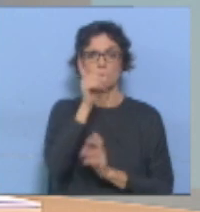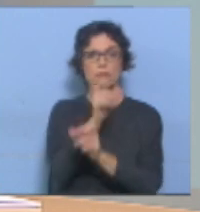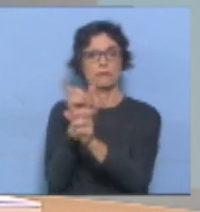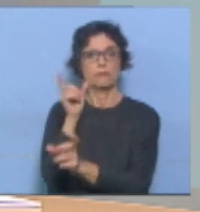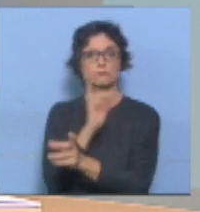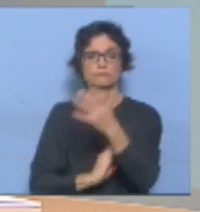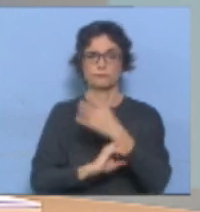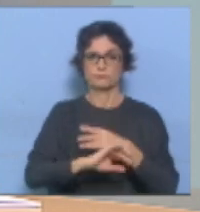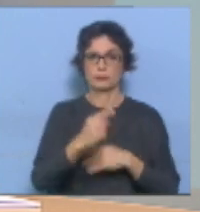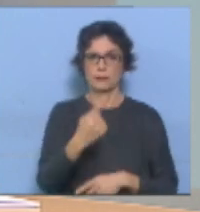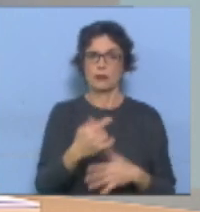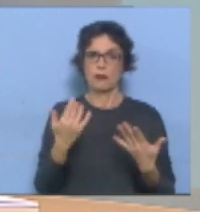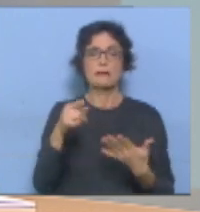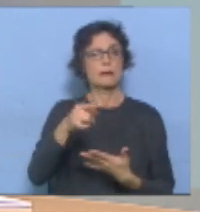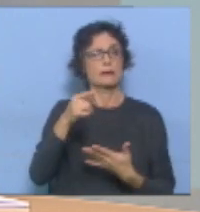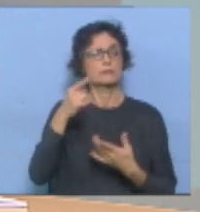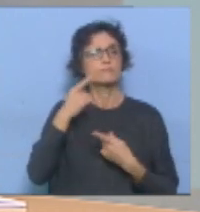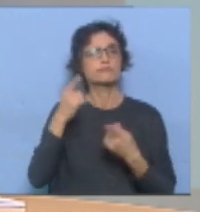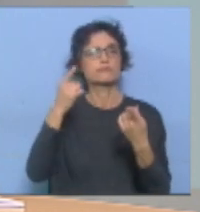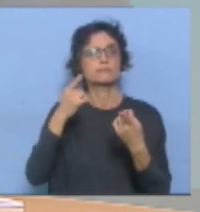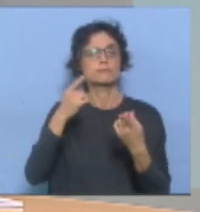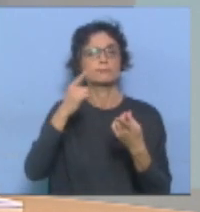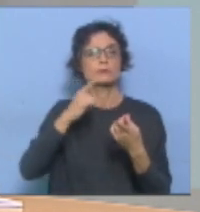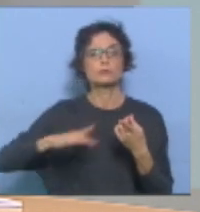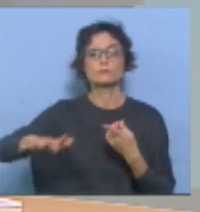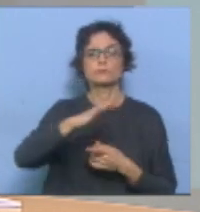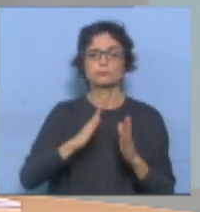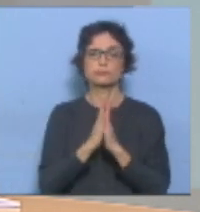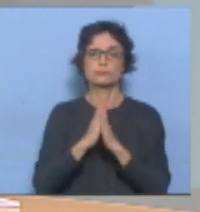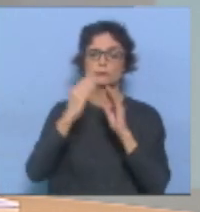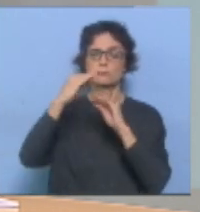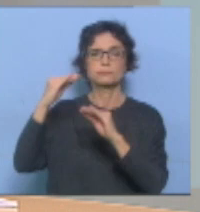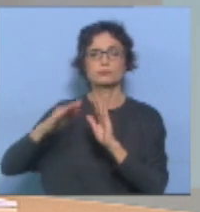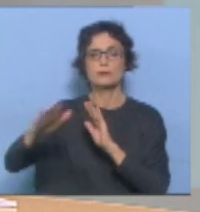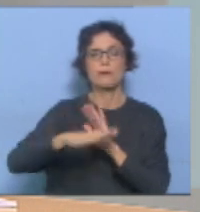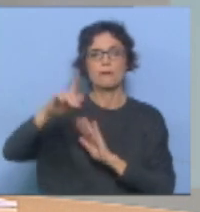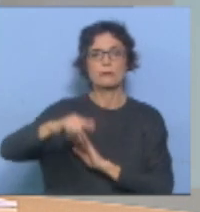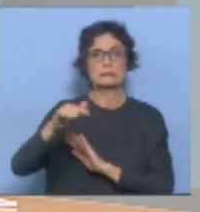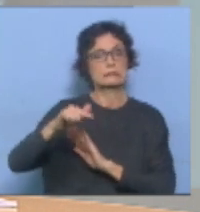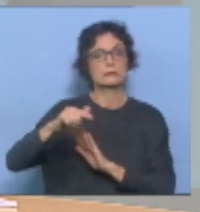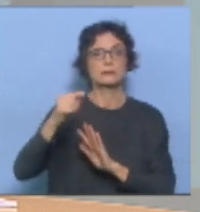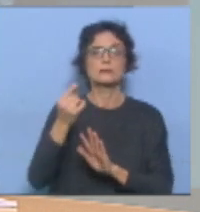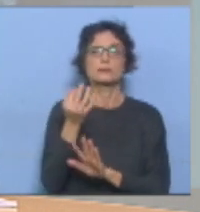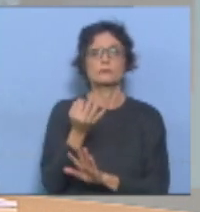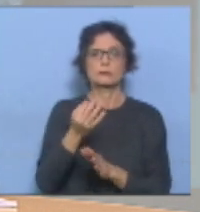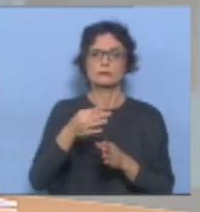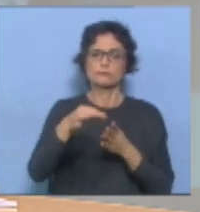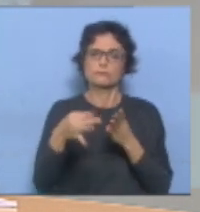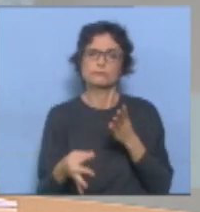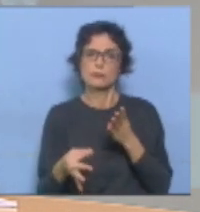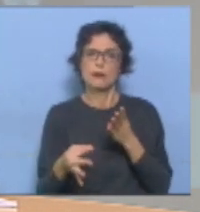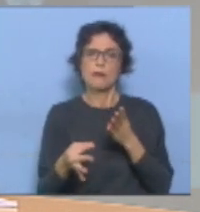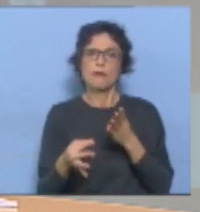a Pessoas com Deficiência do Patriarcado de Lisboa e deixa indicações muito concretas, de acordo com a especificidade de cada